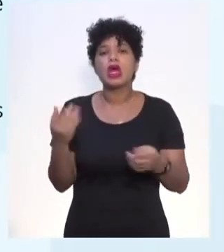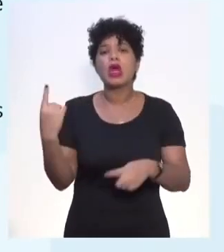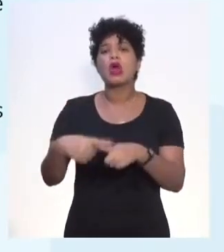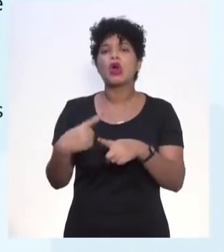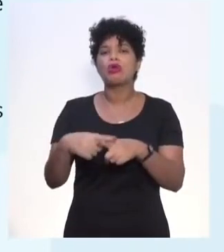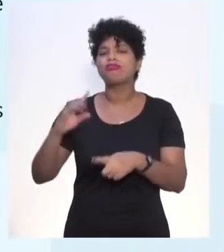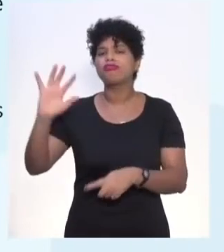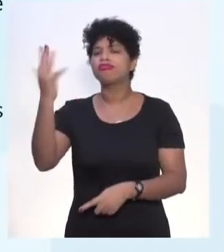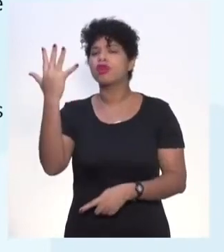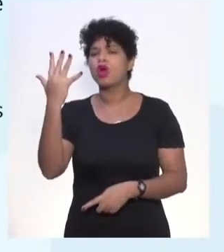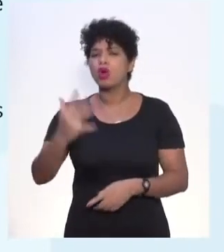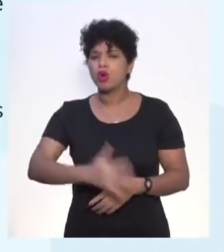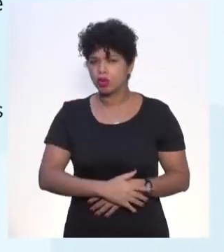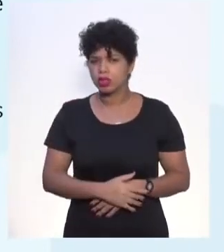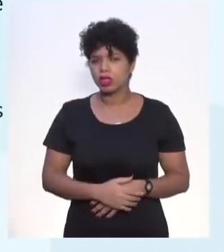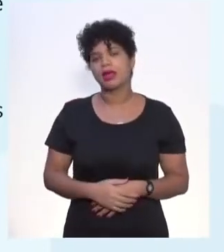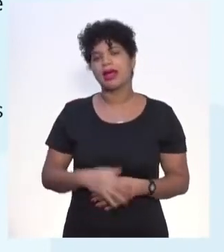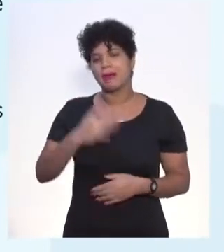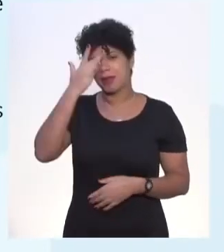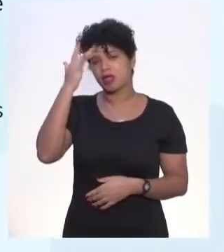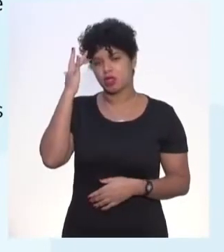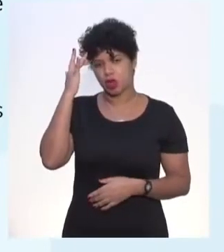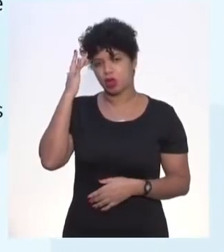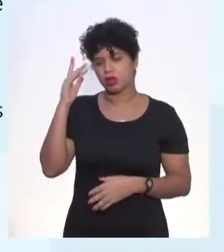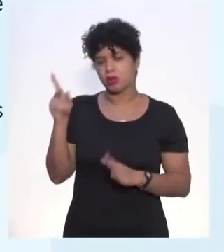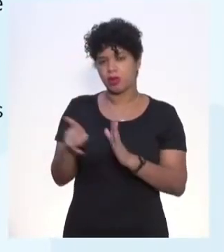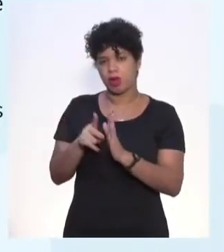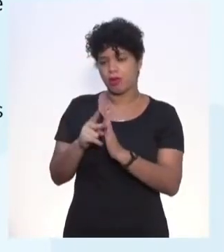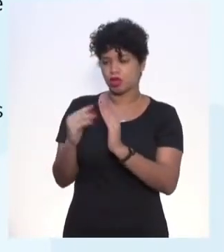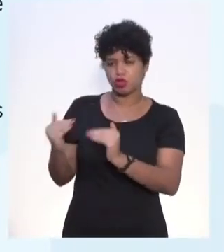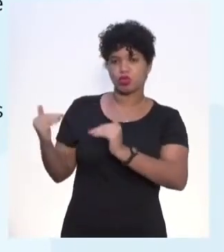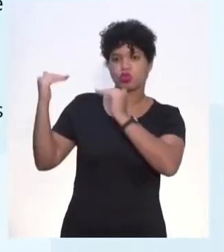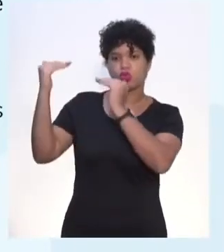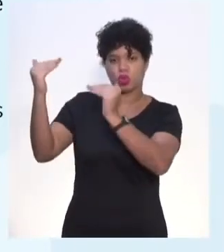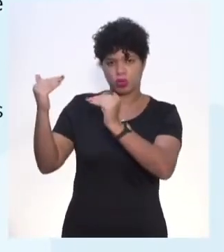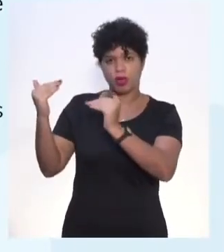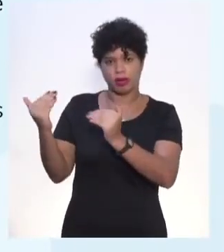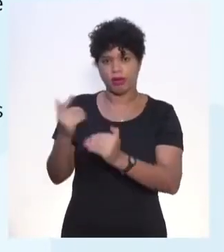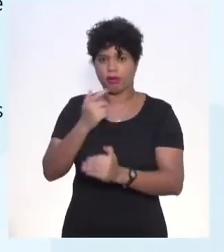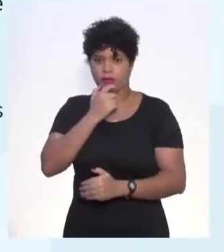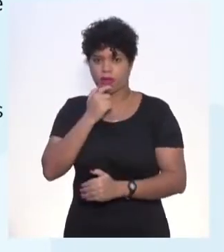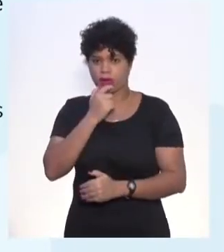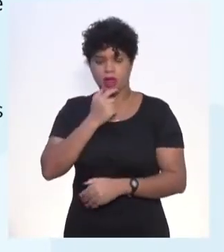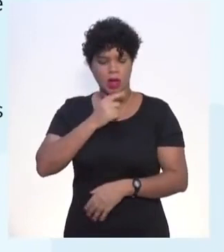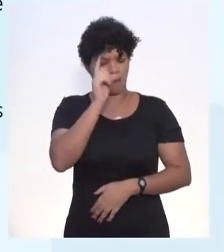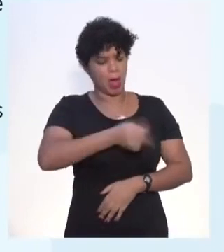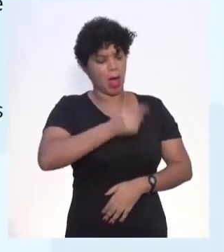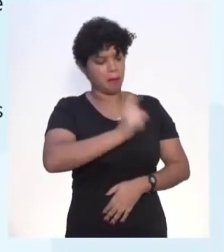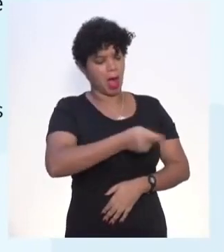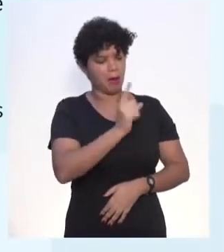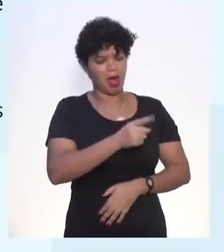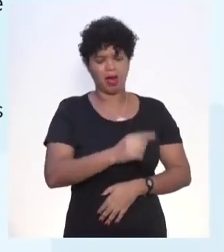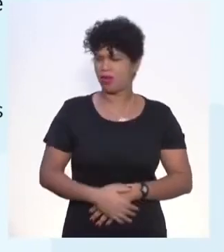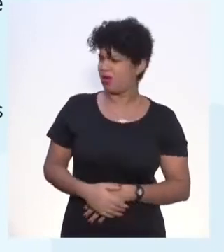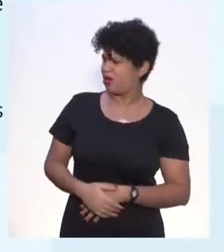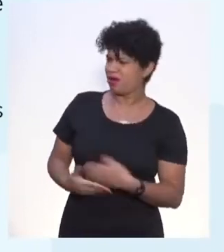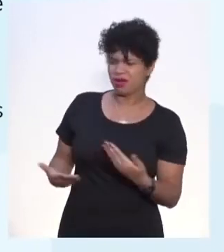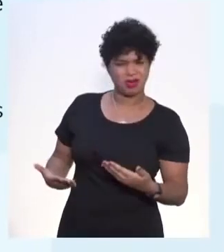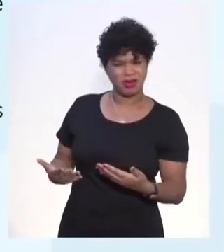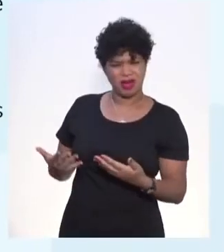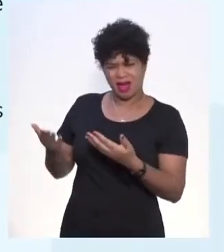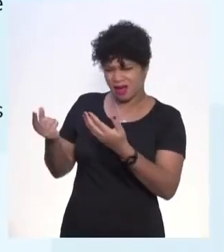Grande Rebelião eram os abusos de poder por parte das autoridades britânicas, empobrecimento da população